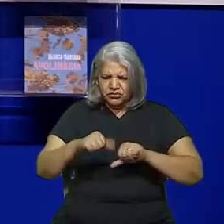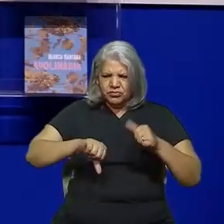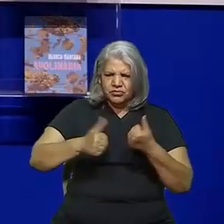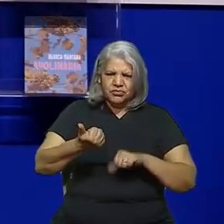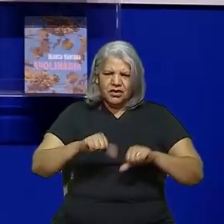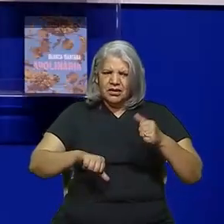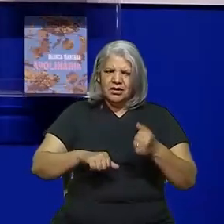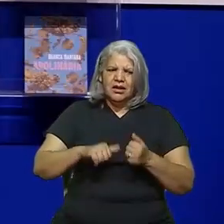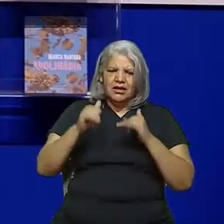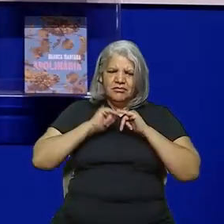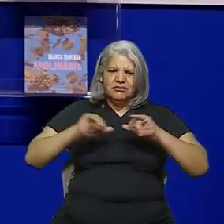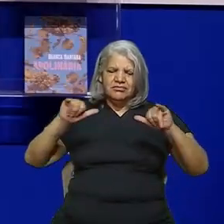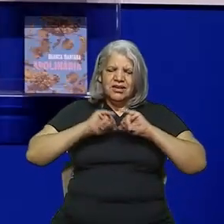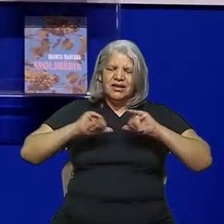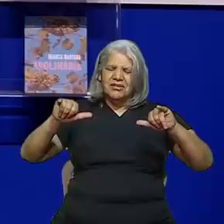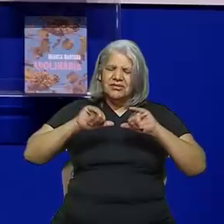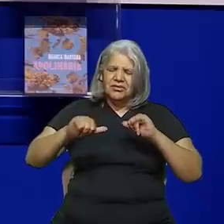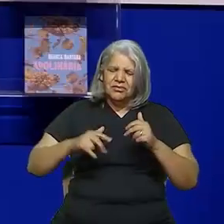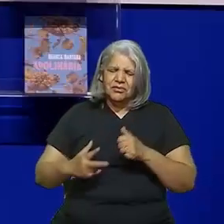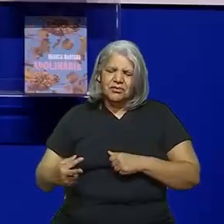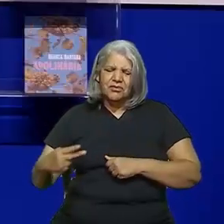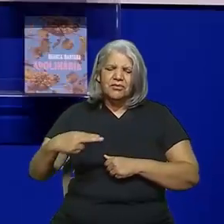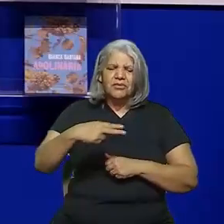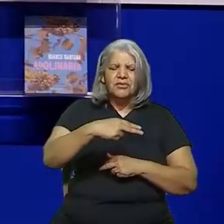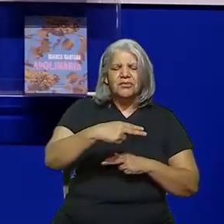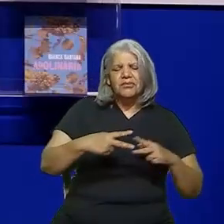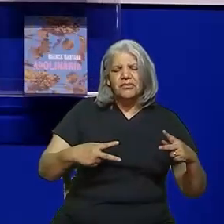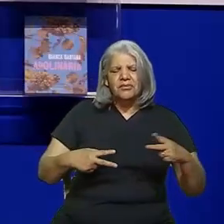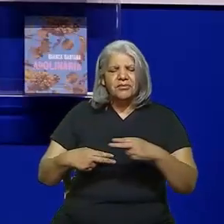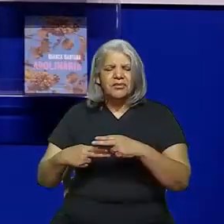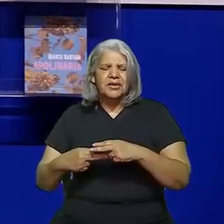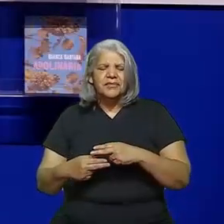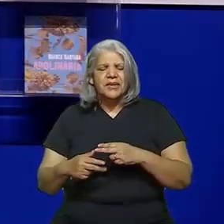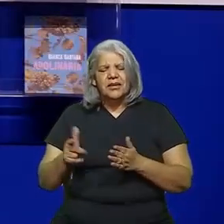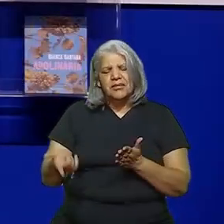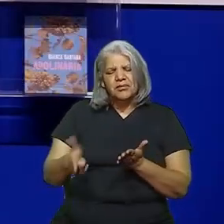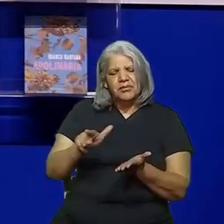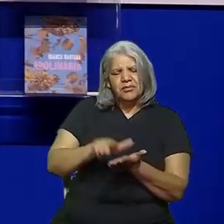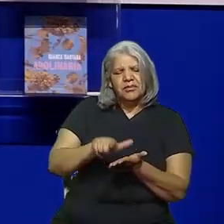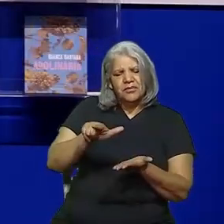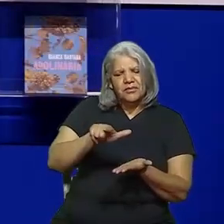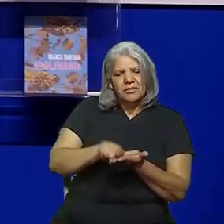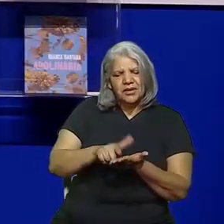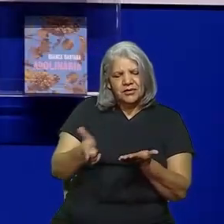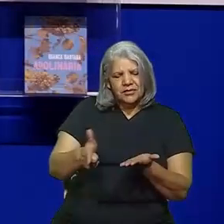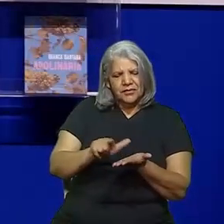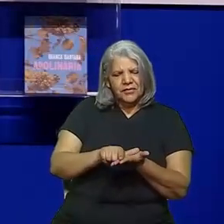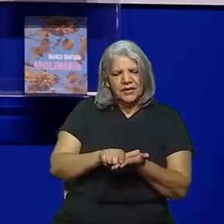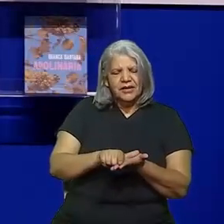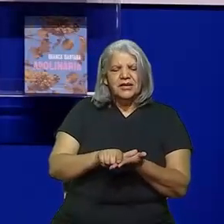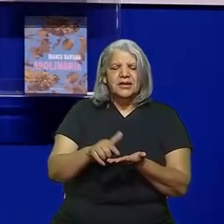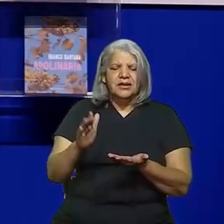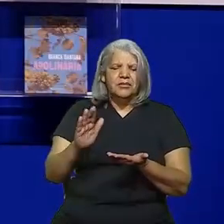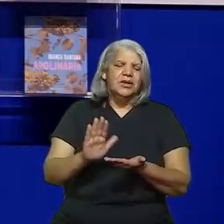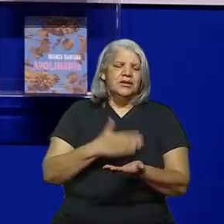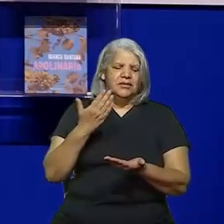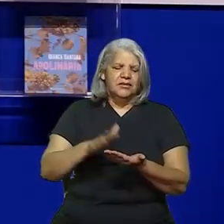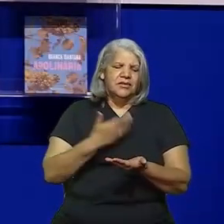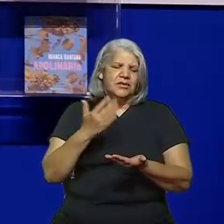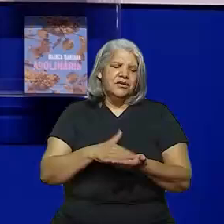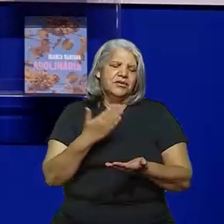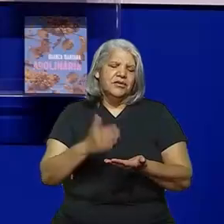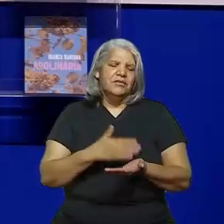eu comecei a recortar e juntar nos jornais impressos e nas revistas,